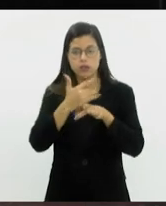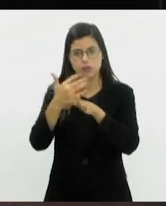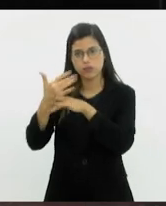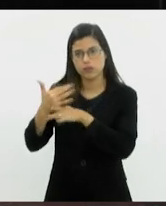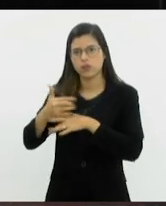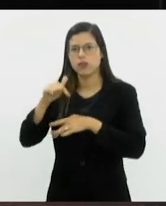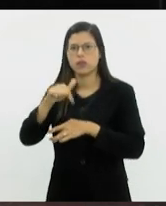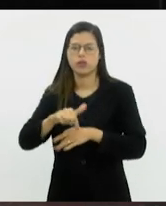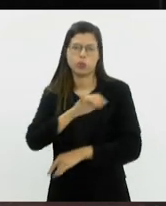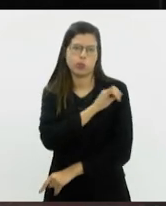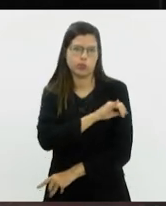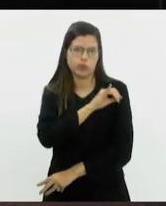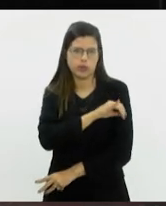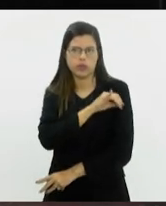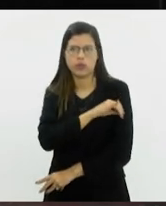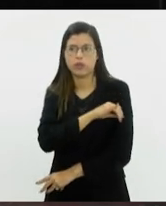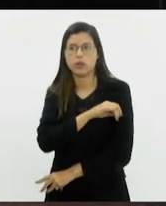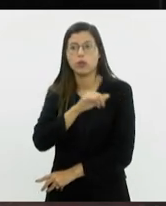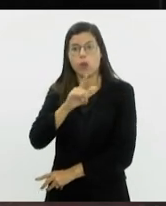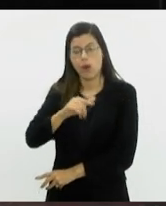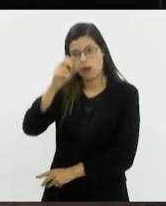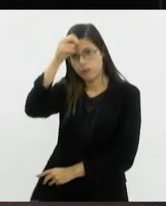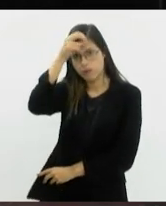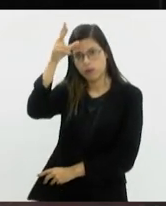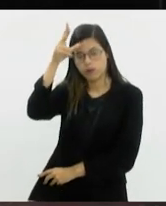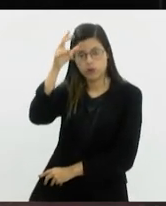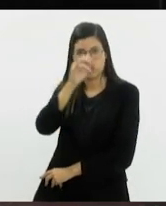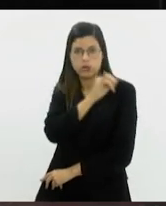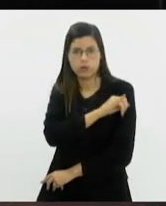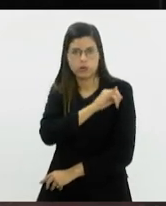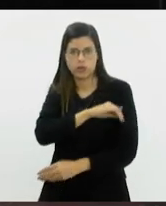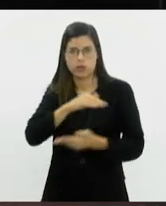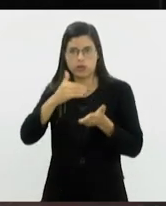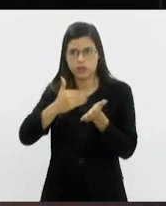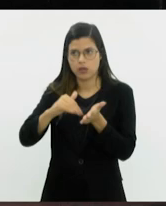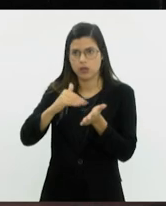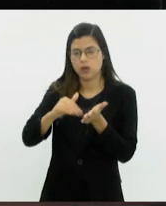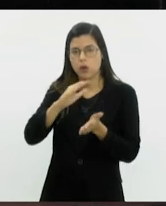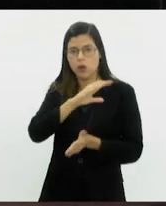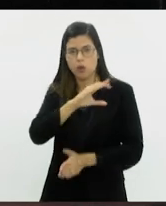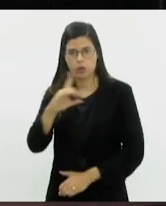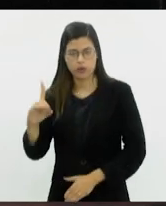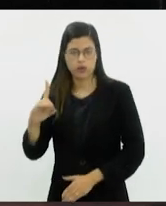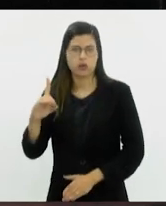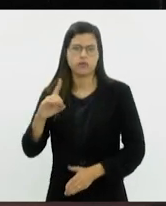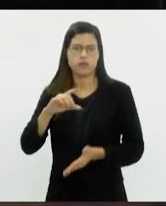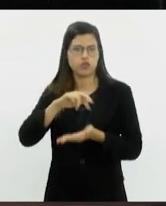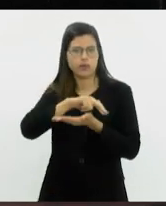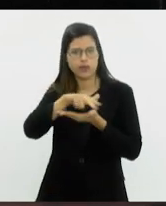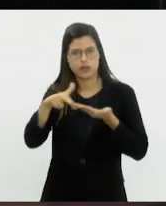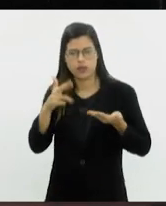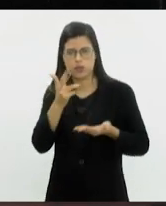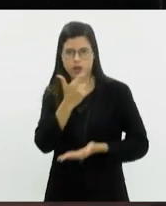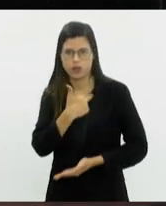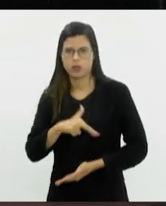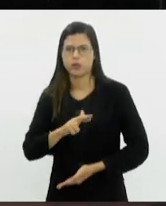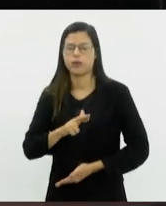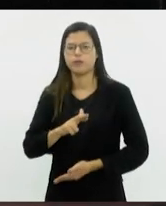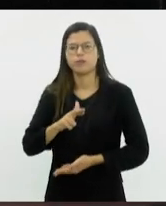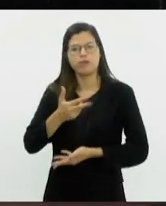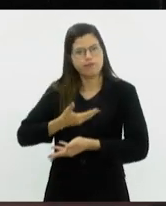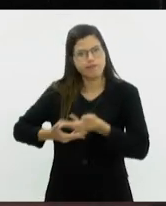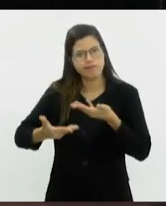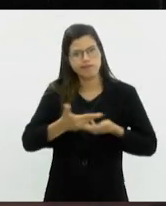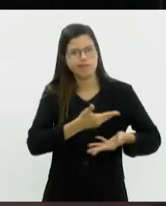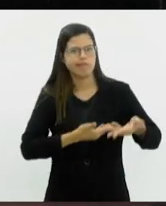Rio de Janeiro. É a Prefeitura do Rio, através da Secretaria e da Coordenadoria de Diversidade Religiosa,